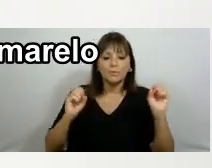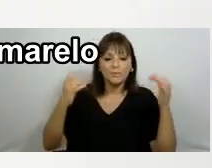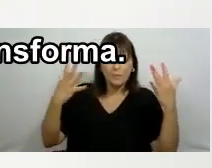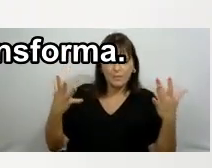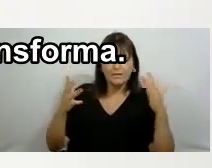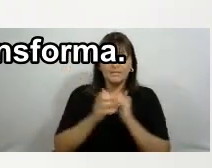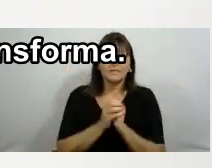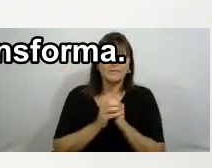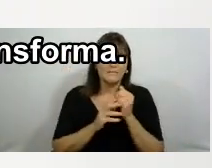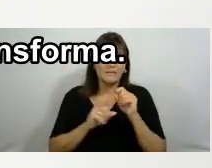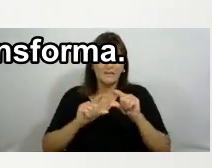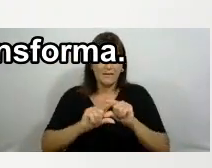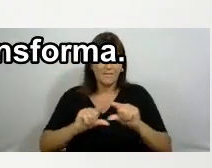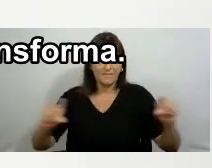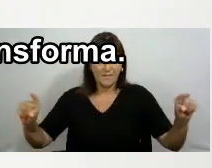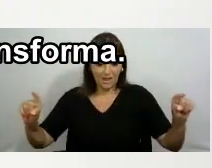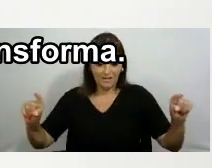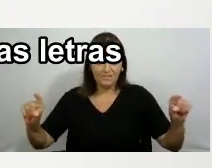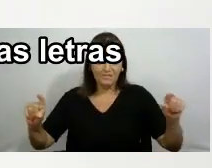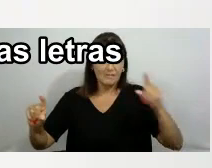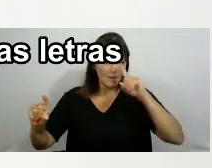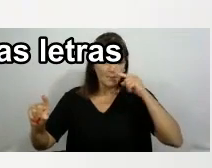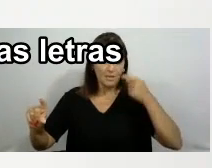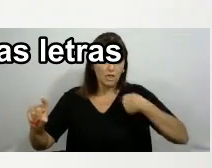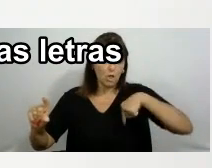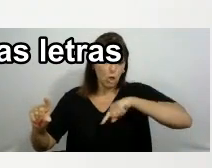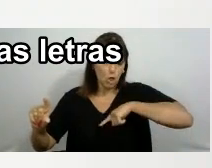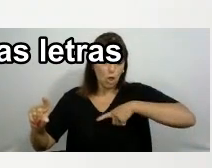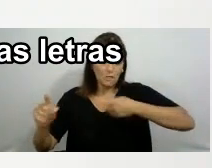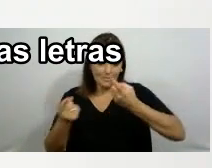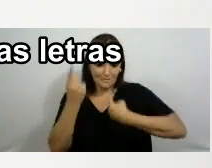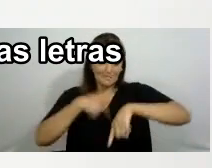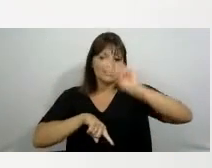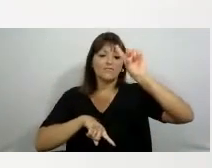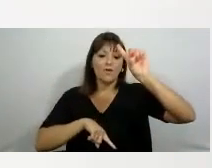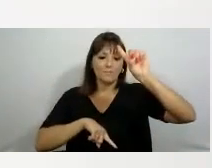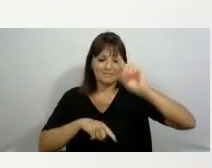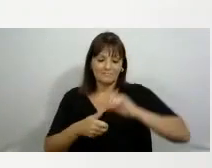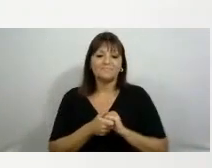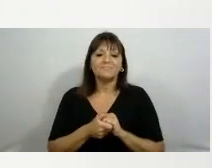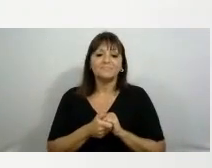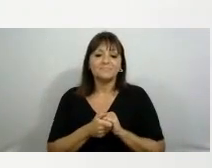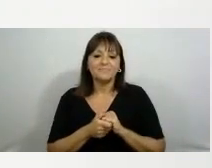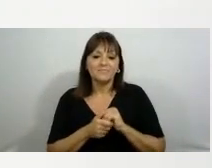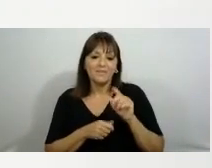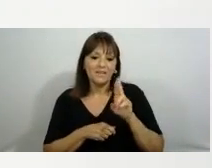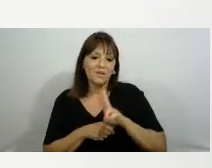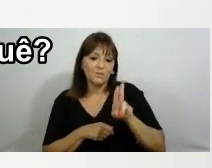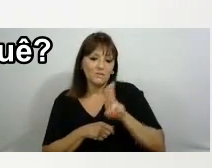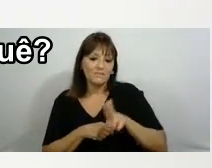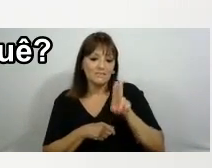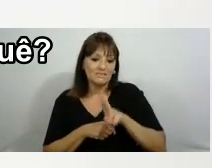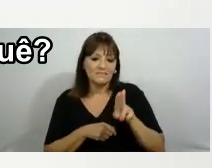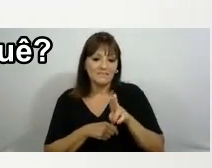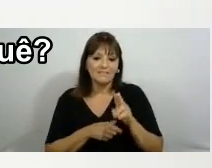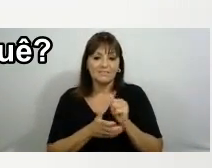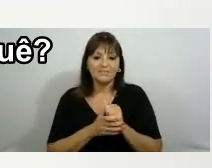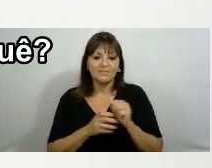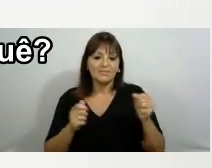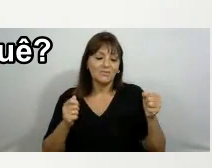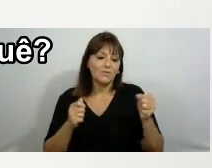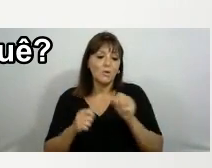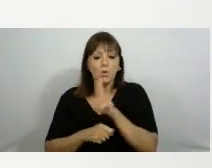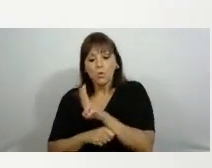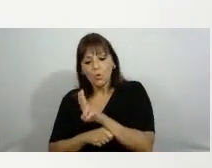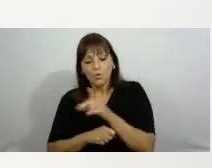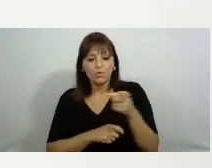em amarelo falando assim, é a gente que transforma. Eu estou lá no meio segurando as letras U e X, em rosa e azul. E eu